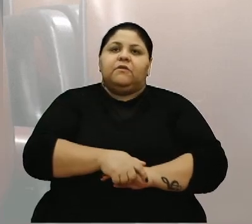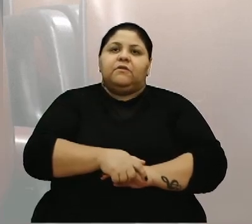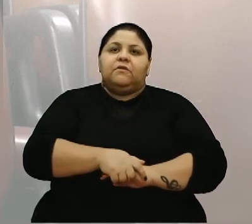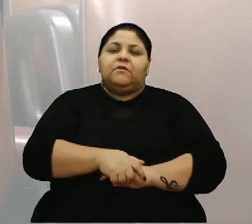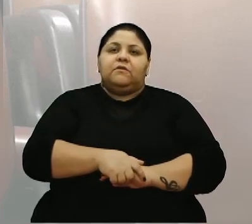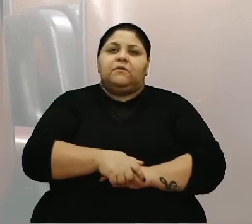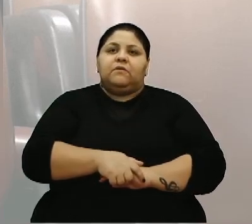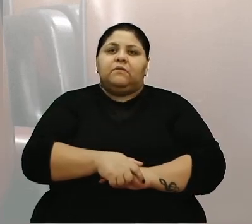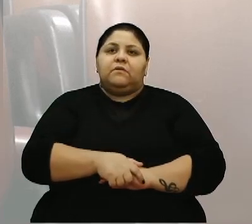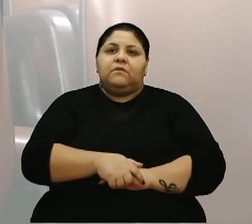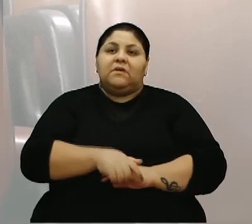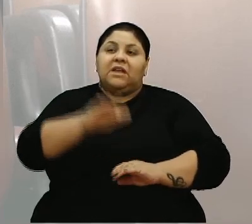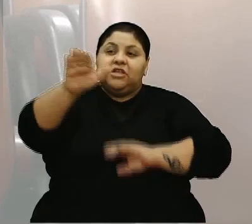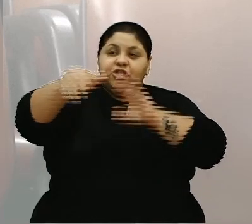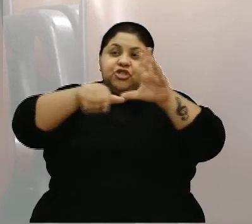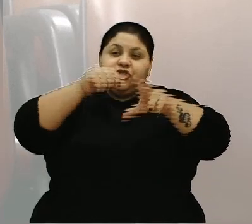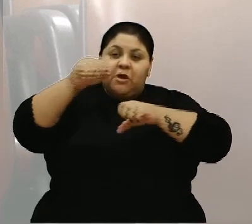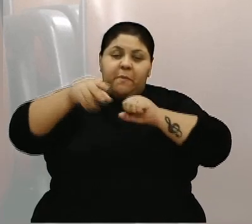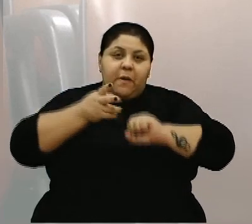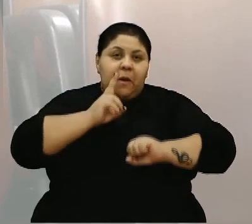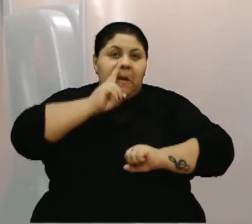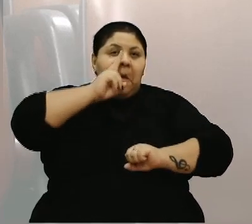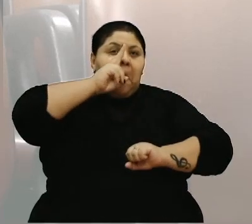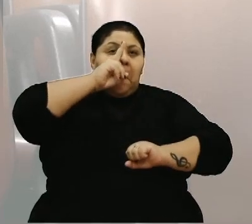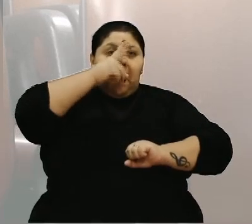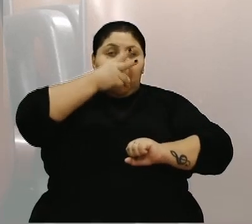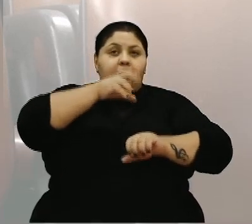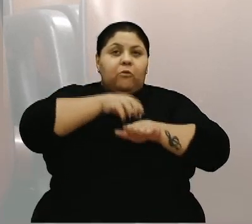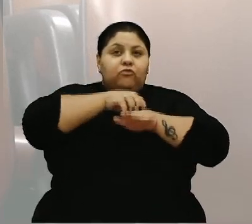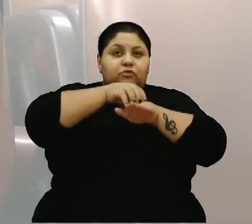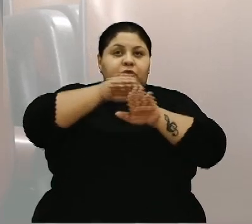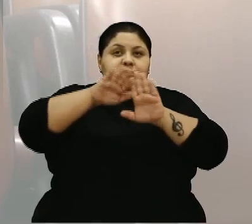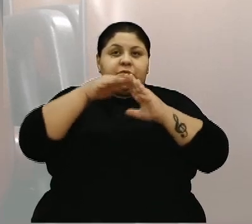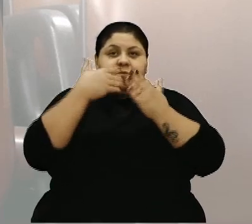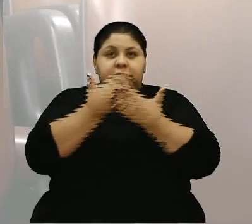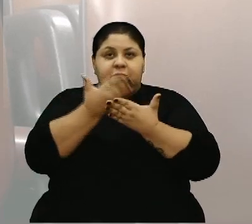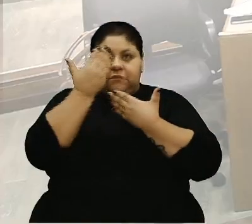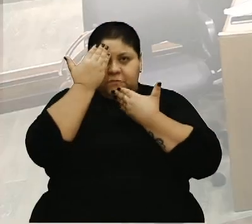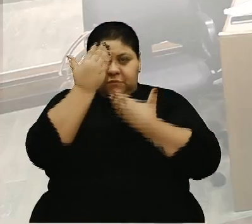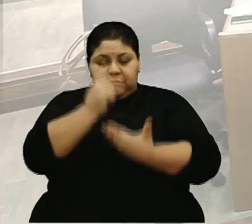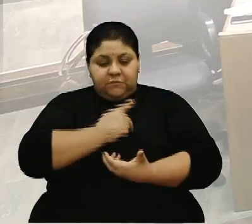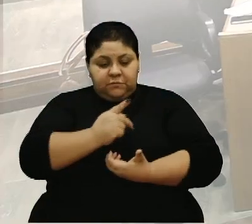venham a fortalecer o transporte escolar. Obrigado, presidente.